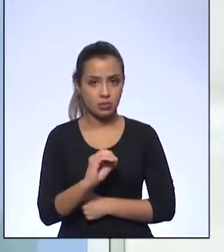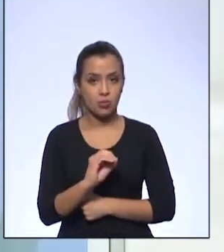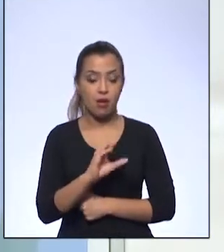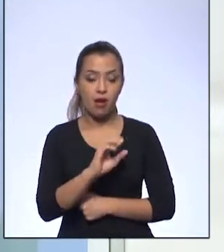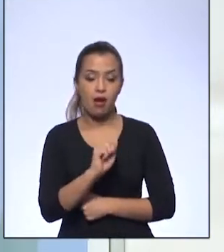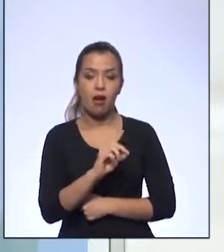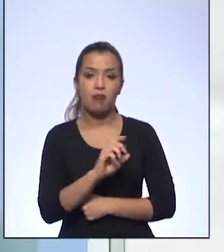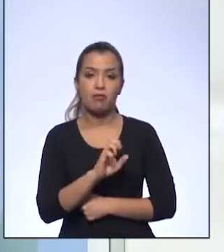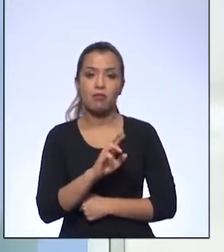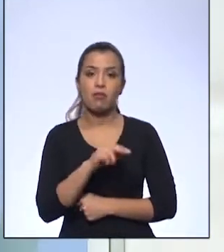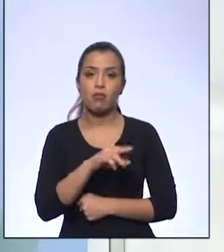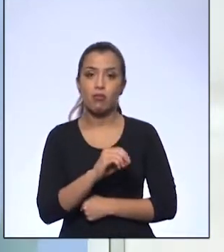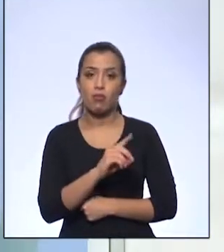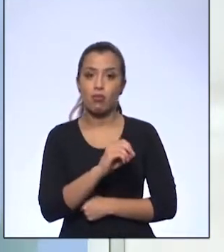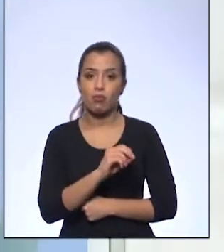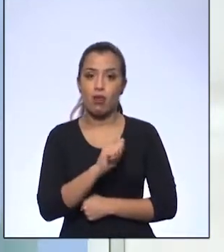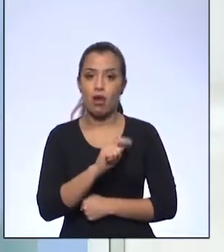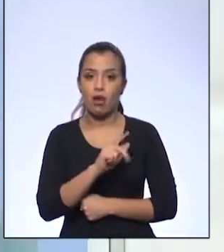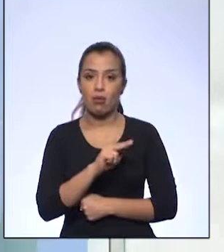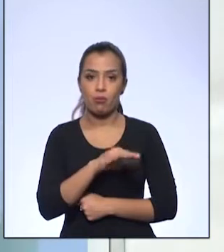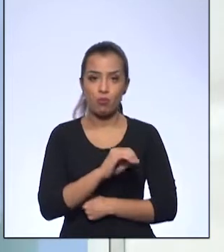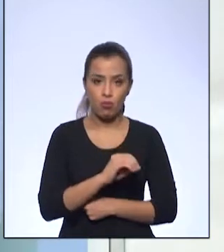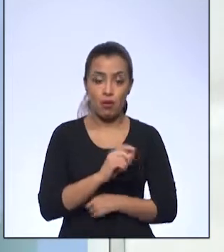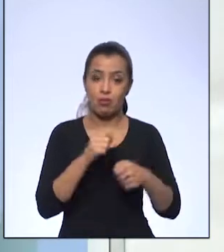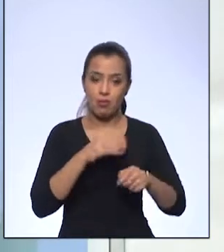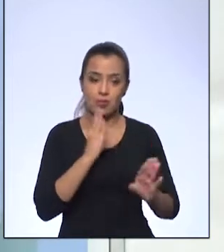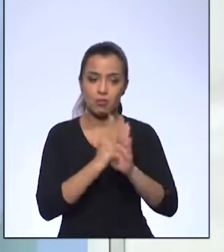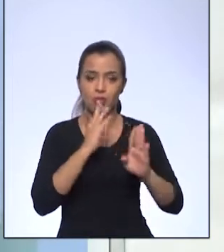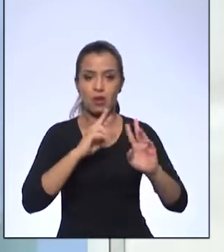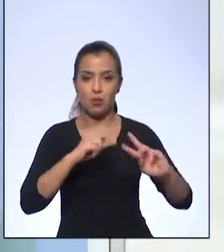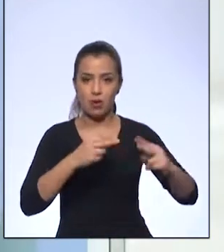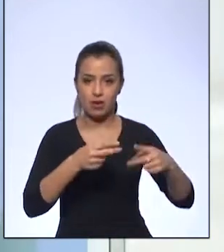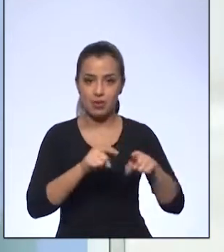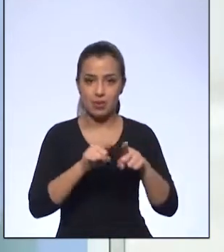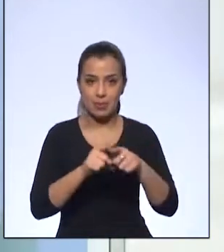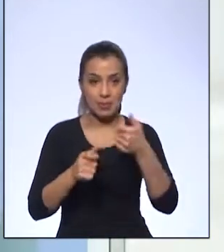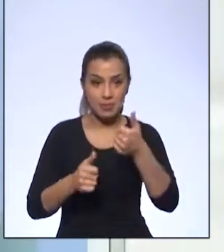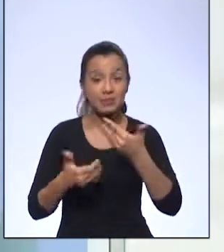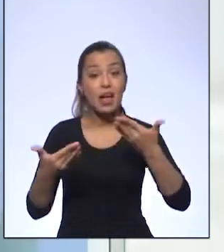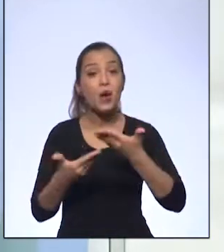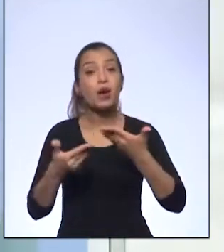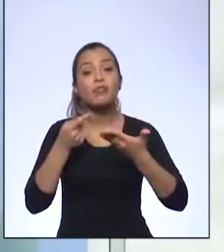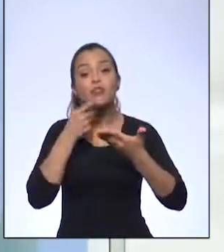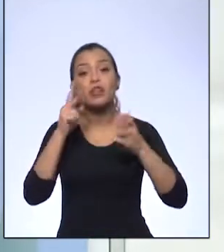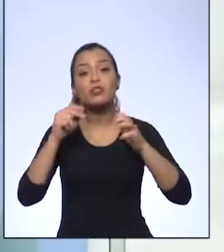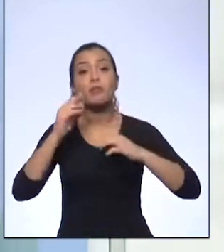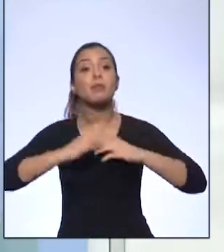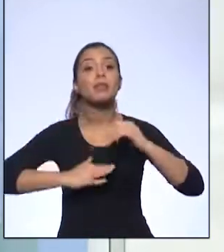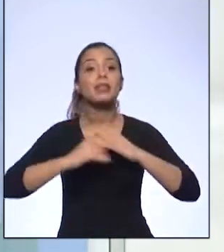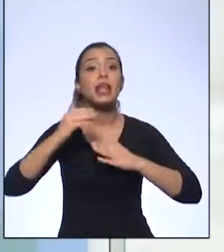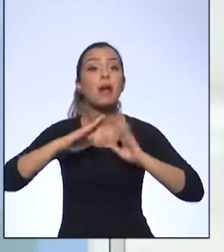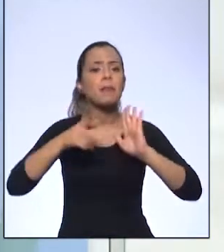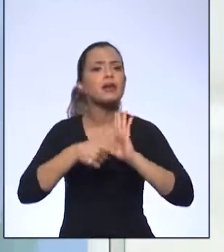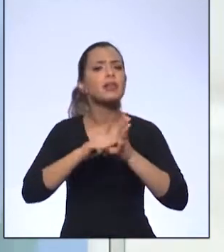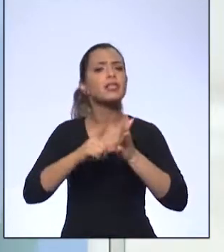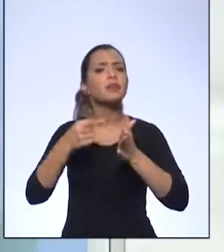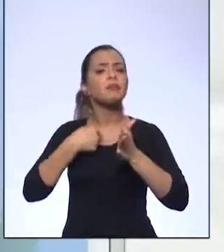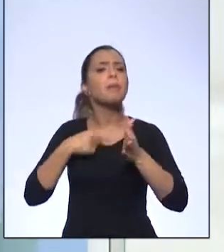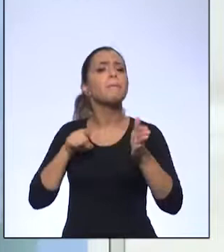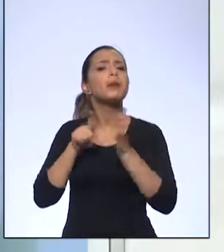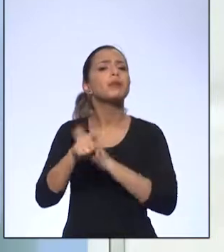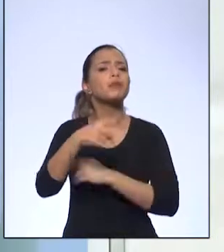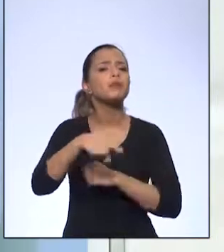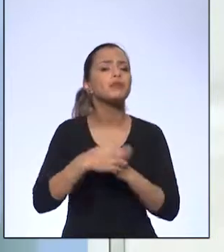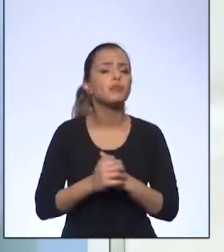certo? Então, agora a gente vai falar um pouquinho das habilidades da aula de hoje. Mas antes de falar da habilidade, a gente tem uma pergunta para vocês.